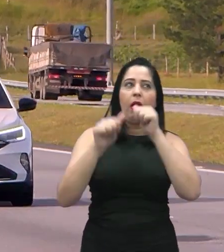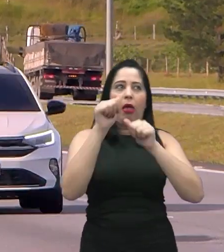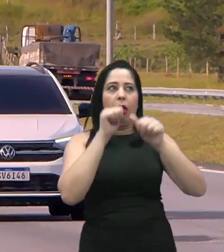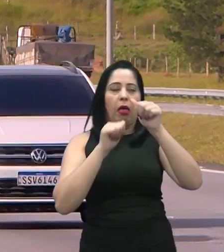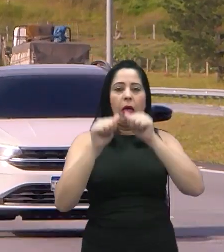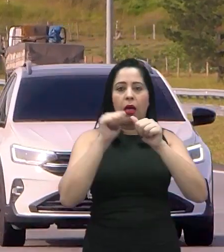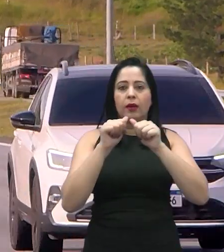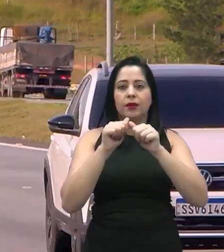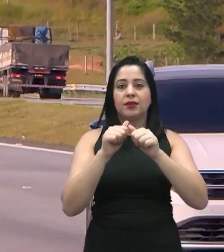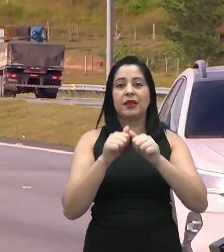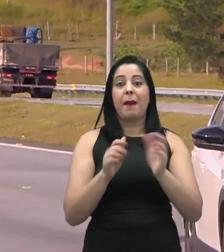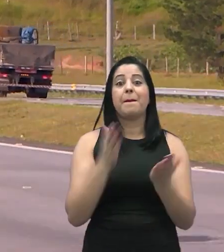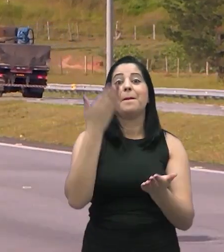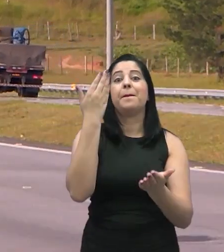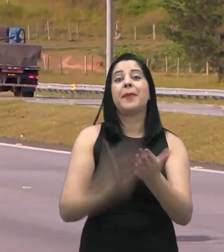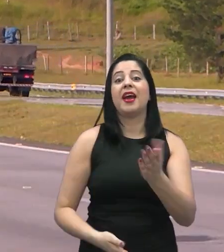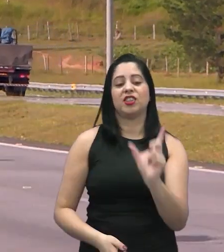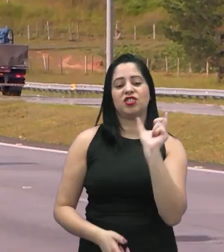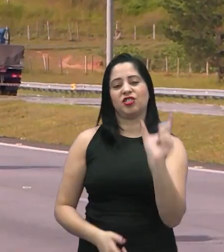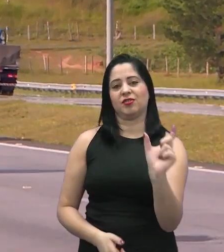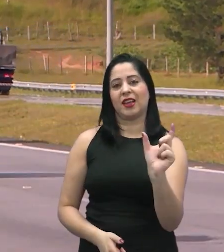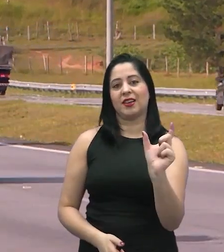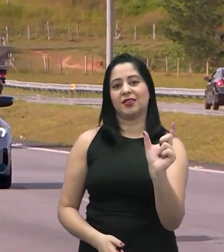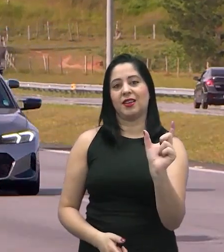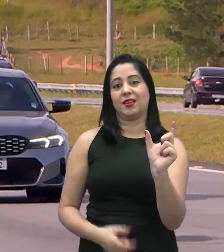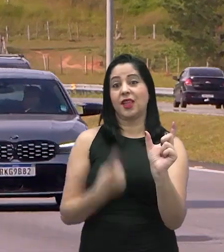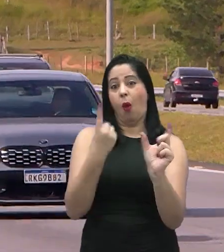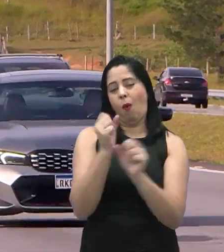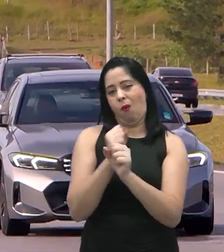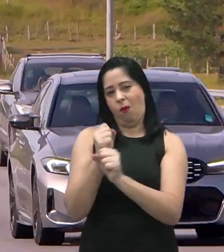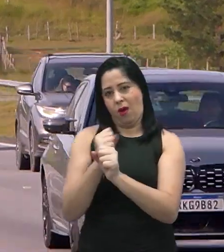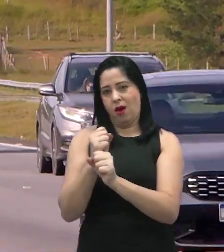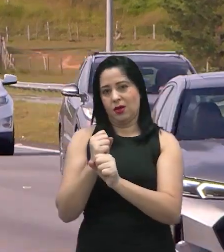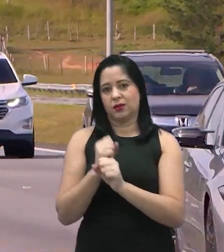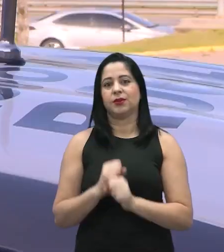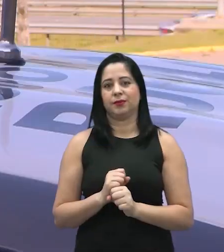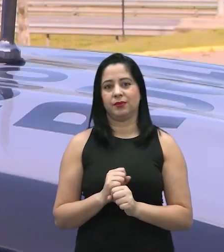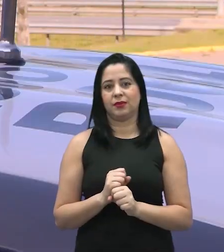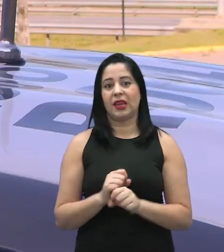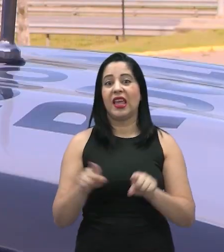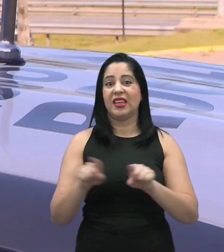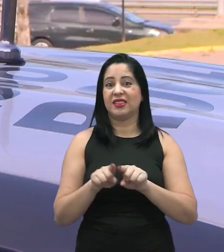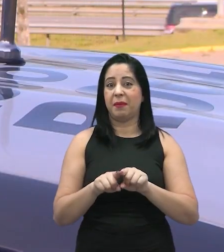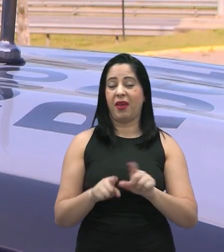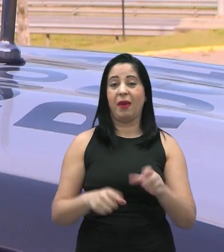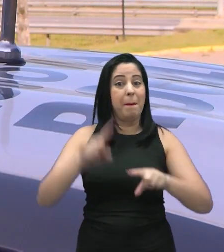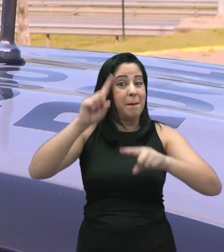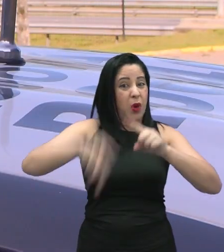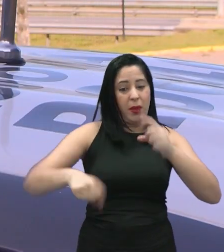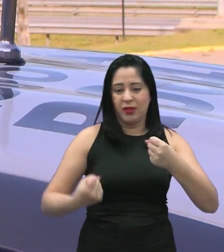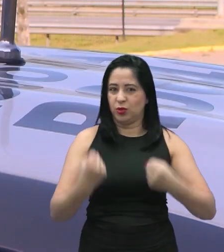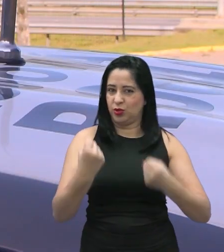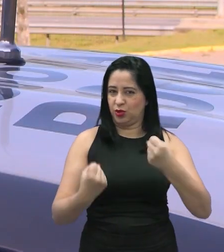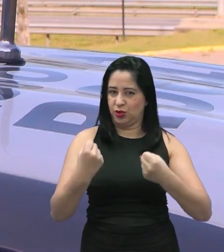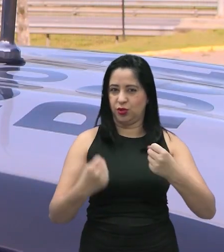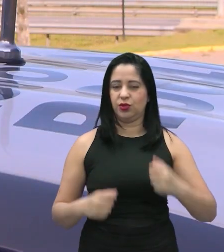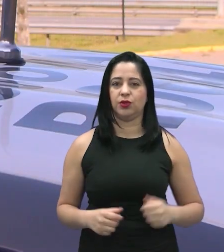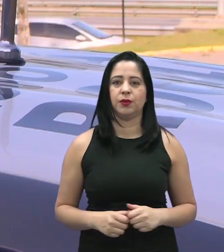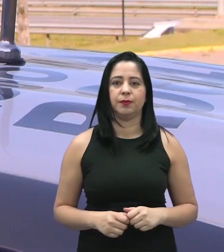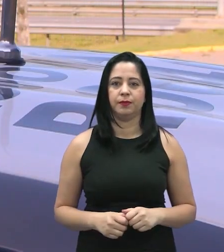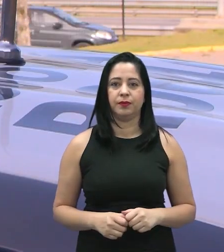alcoolizado está sujeito à suspensão do direito de dirigir por 12 meses e pode ter a CNH e